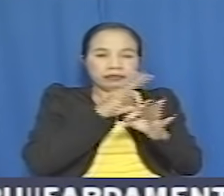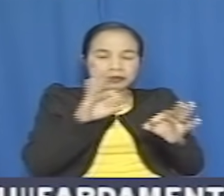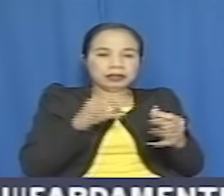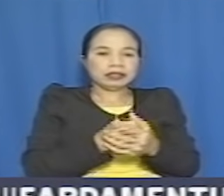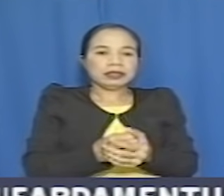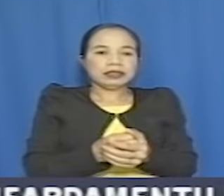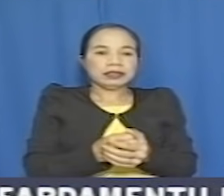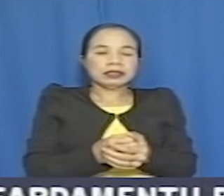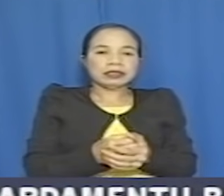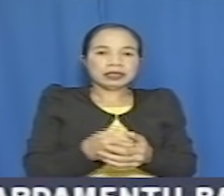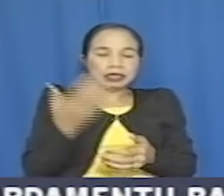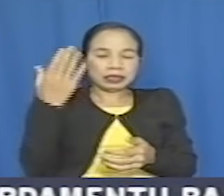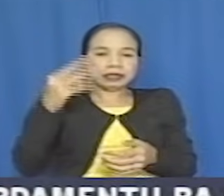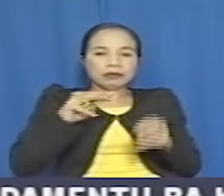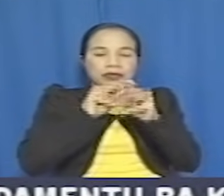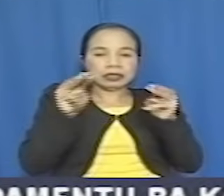a município Hermera.